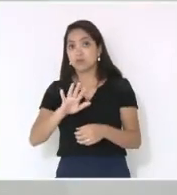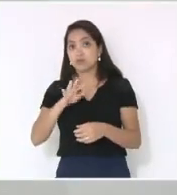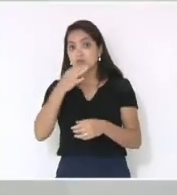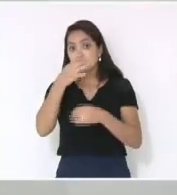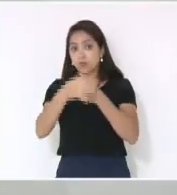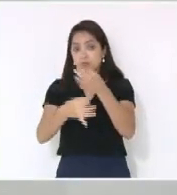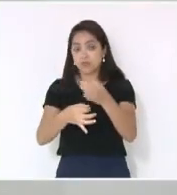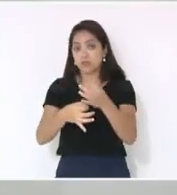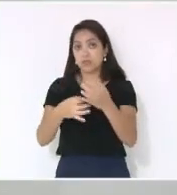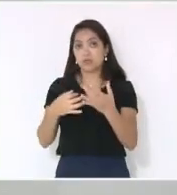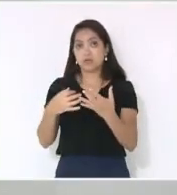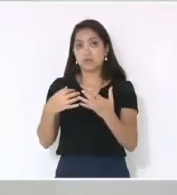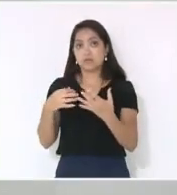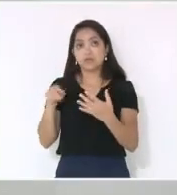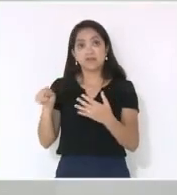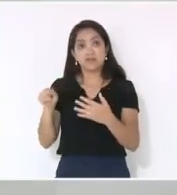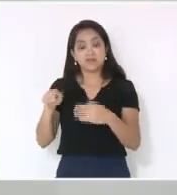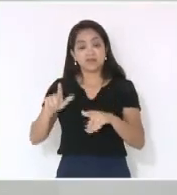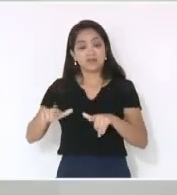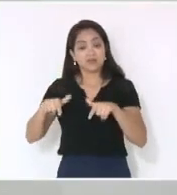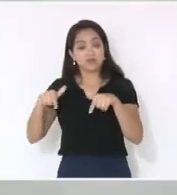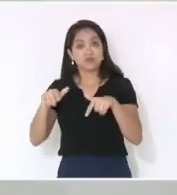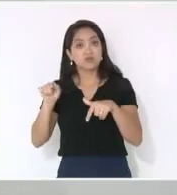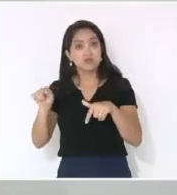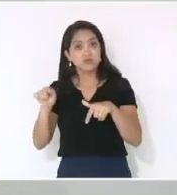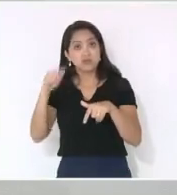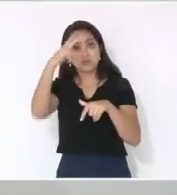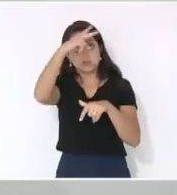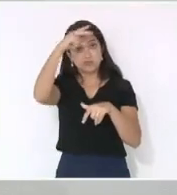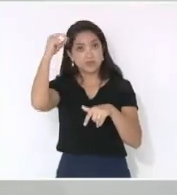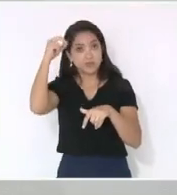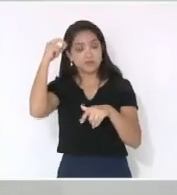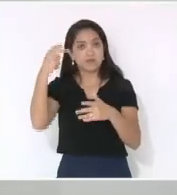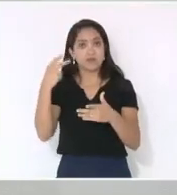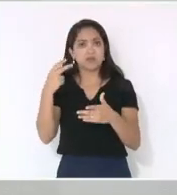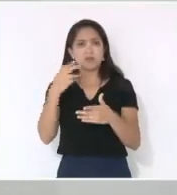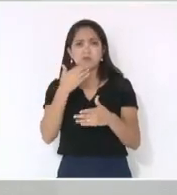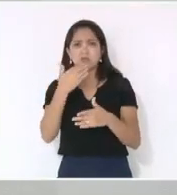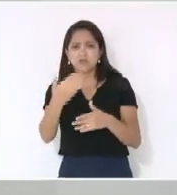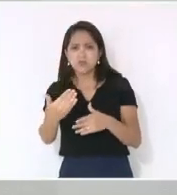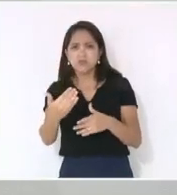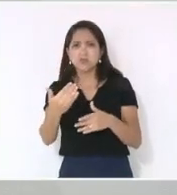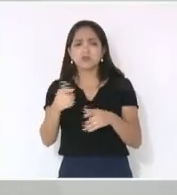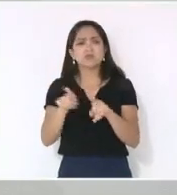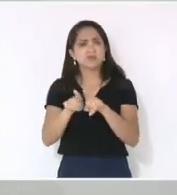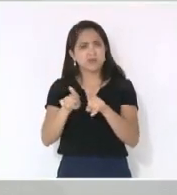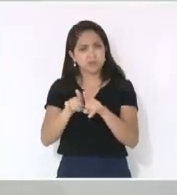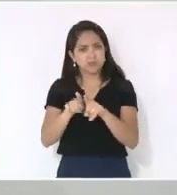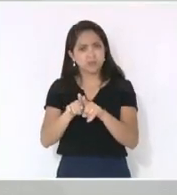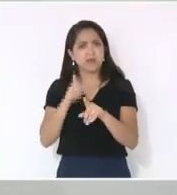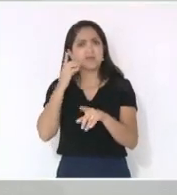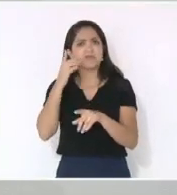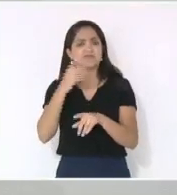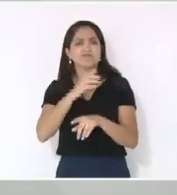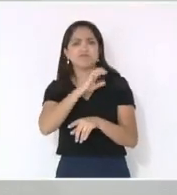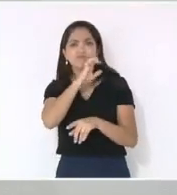arcaica, atrasada e politiqueira, pediu ao governo Pinho e o Pinho, da mesma forma, rapidamente,